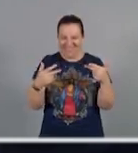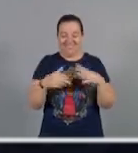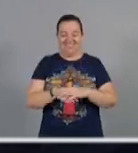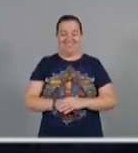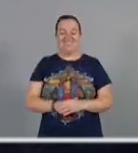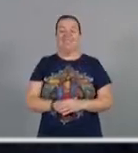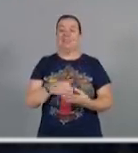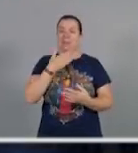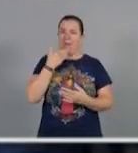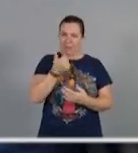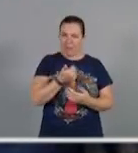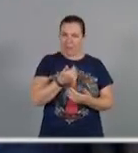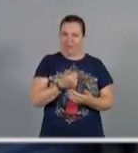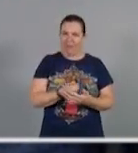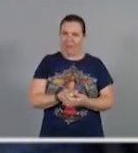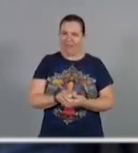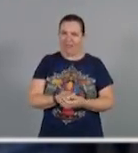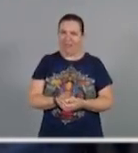Melhorou?